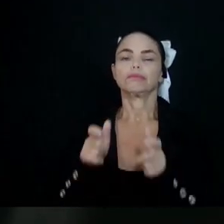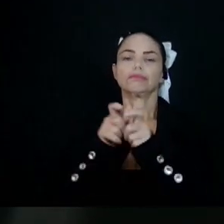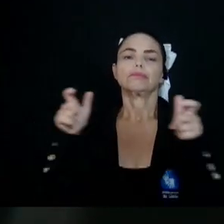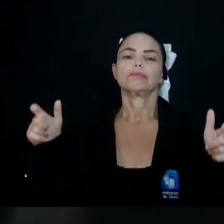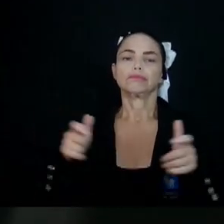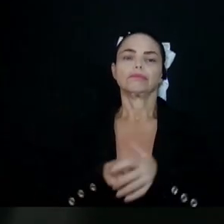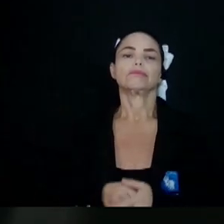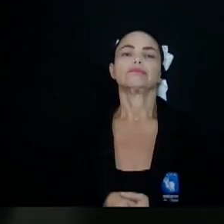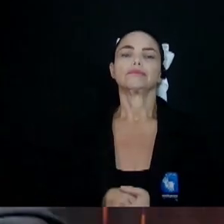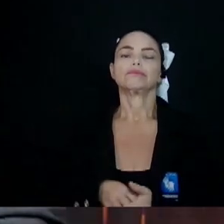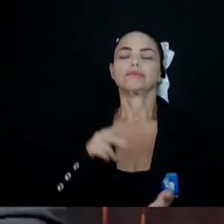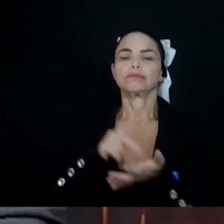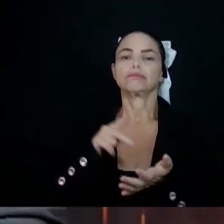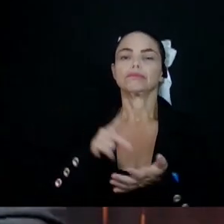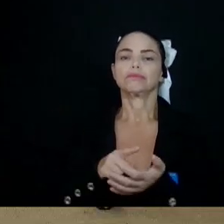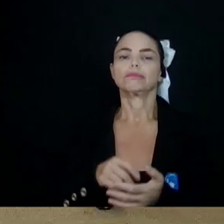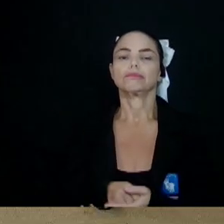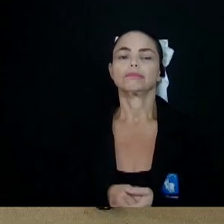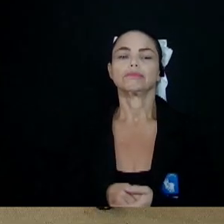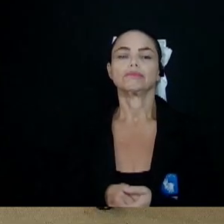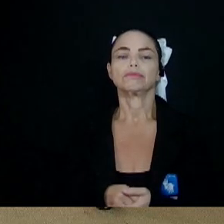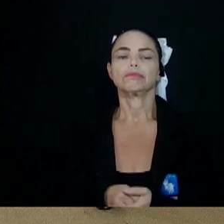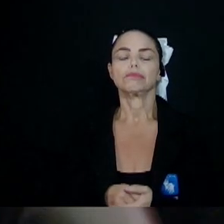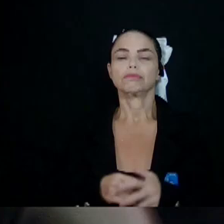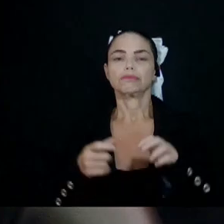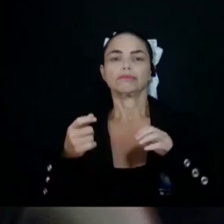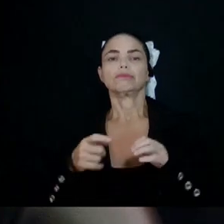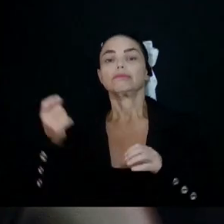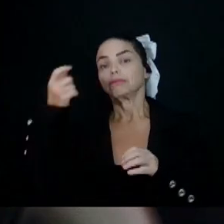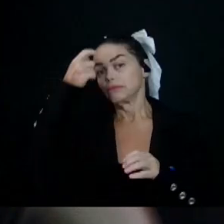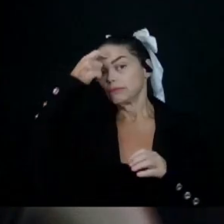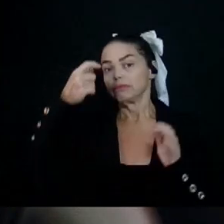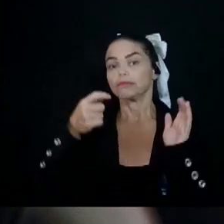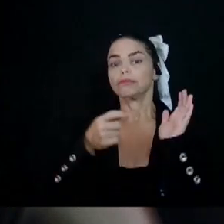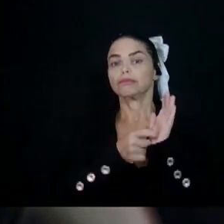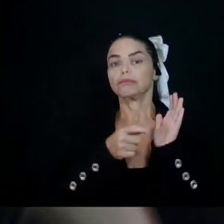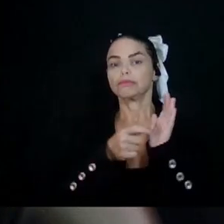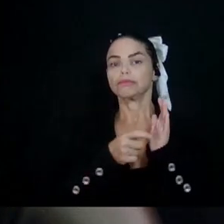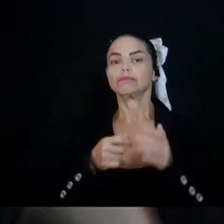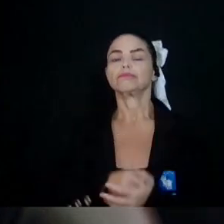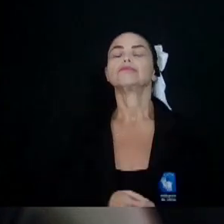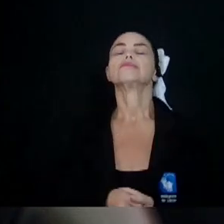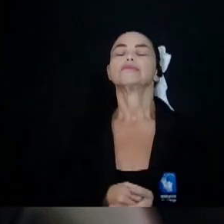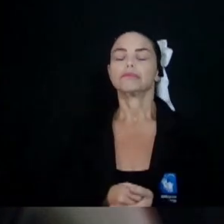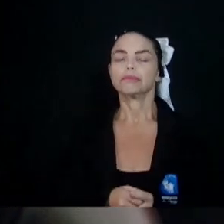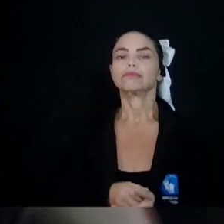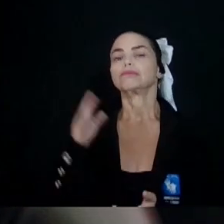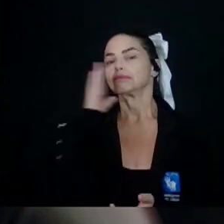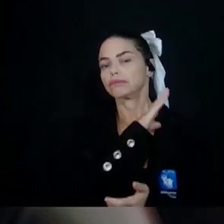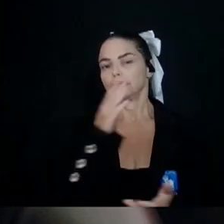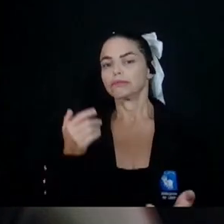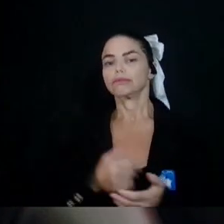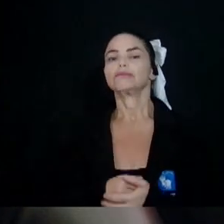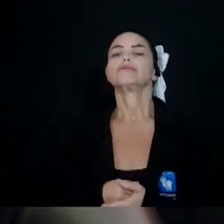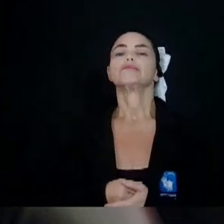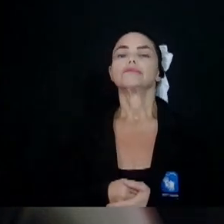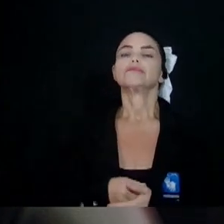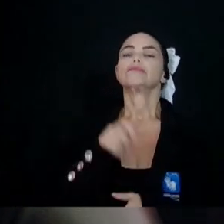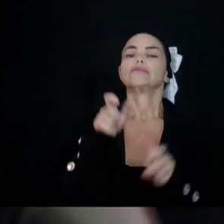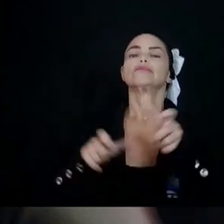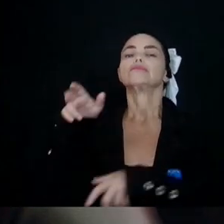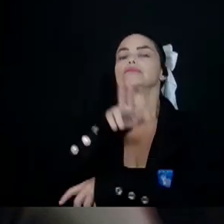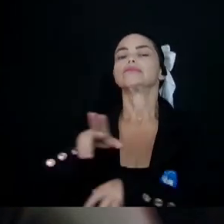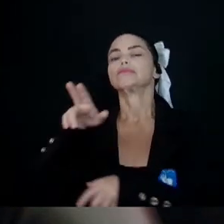Com certeza. A inteligência artificial indo para esse lado, né, da questão da maldade, onde pessoas